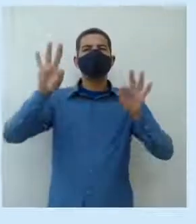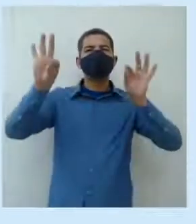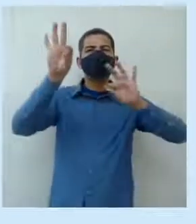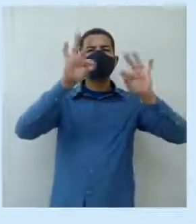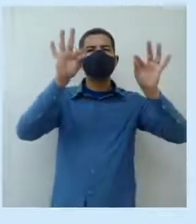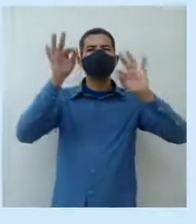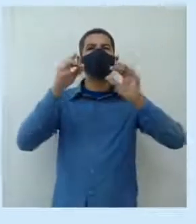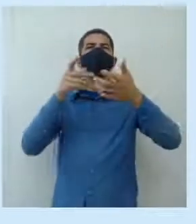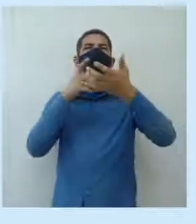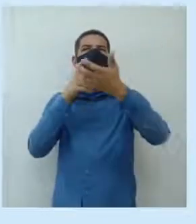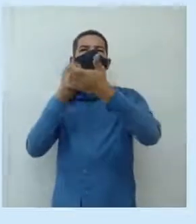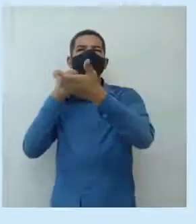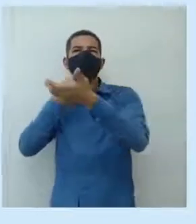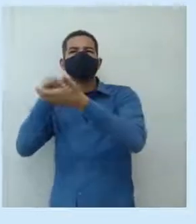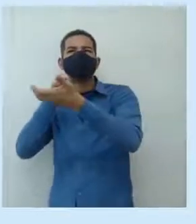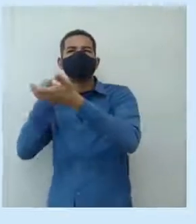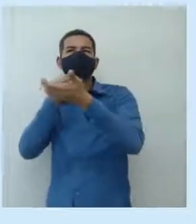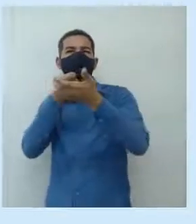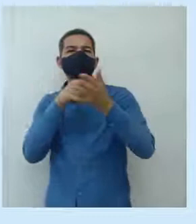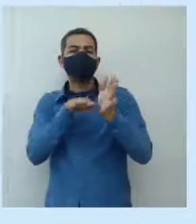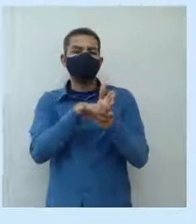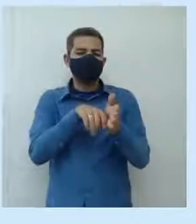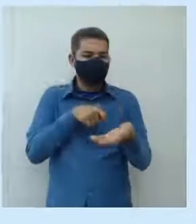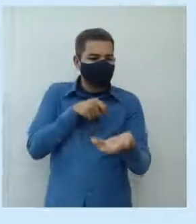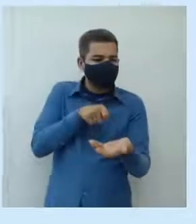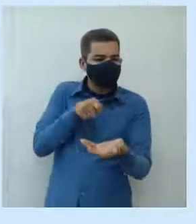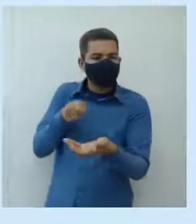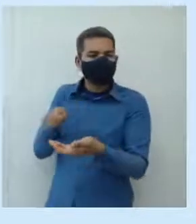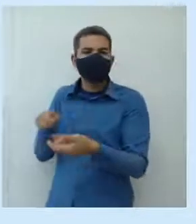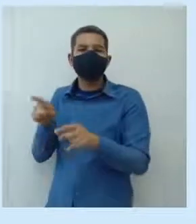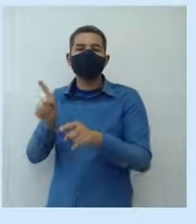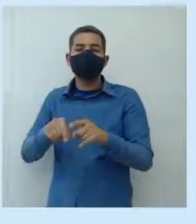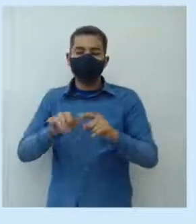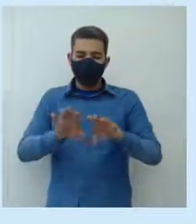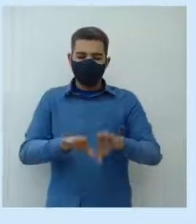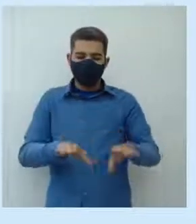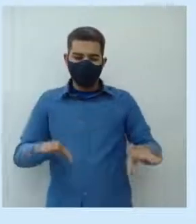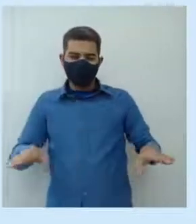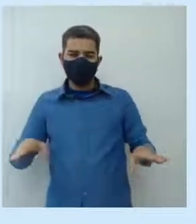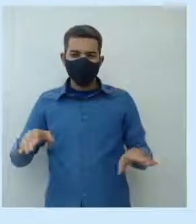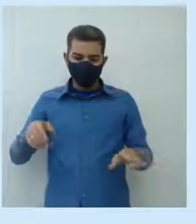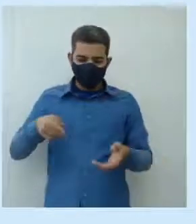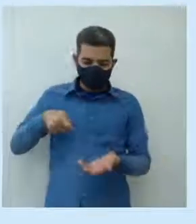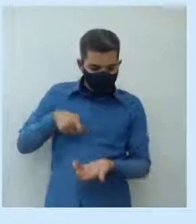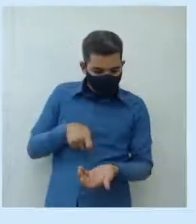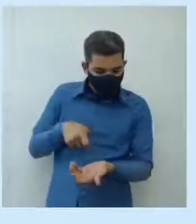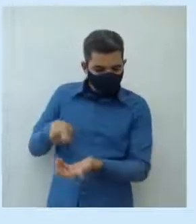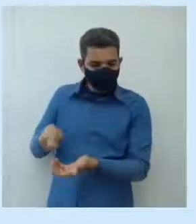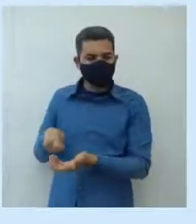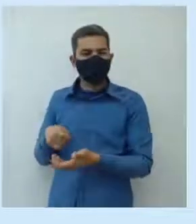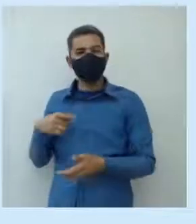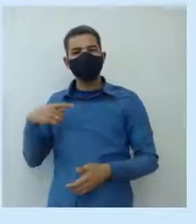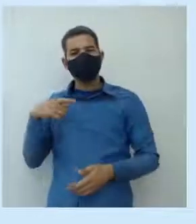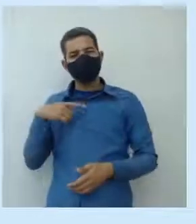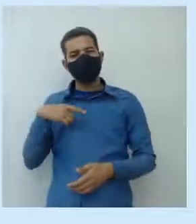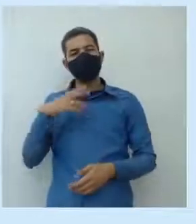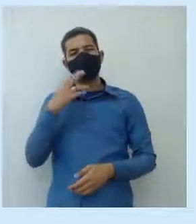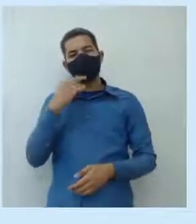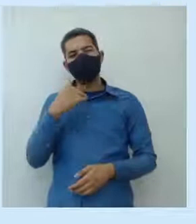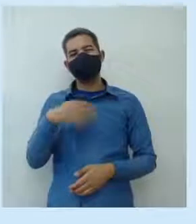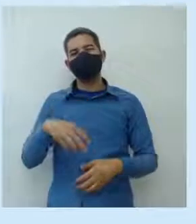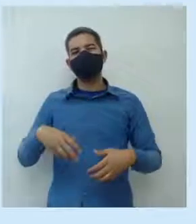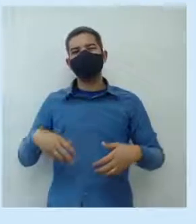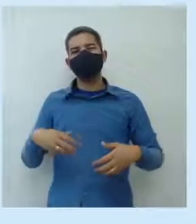pesticidas, alguns insumos para melhorar o pH do solo. Então tudo isso vai afetar na nossa alimentação